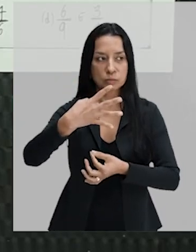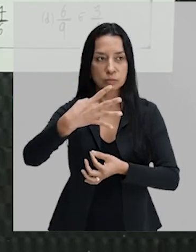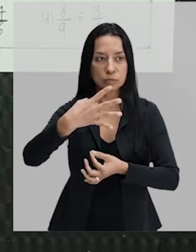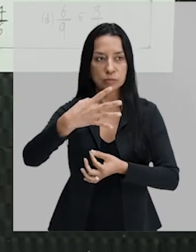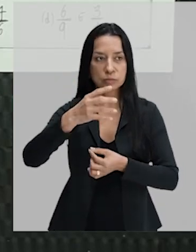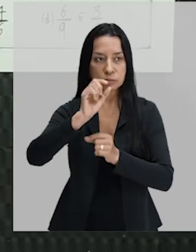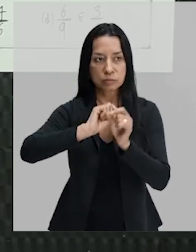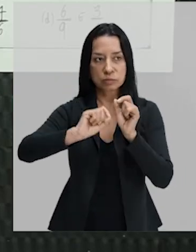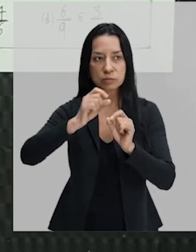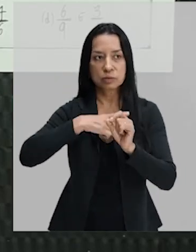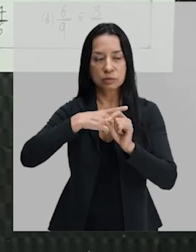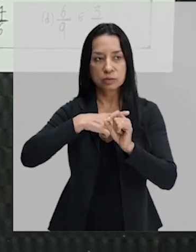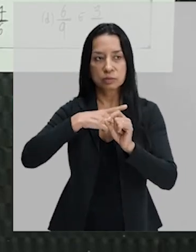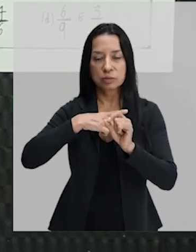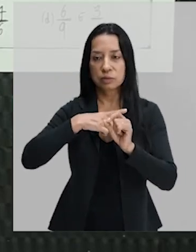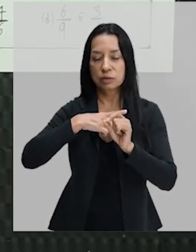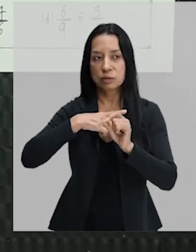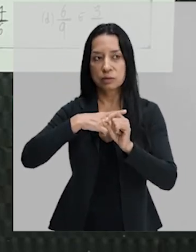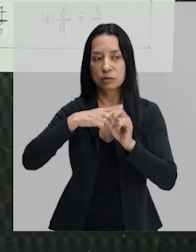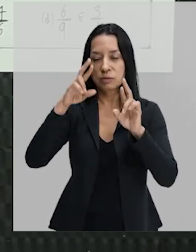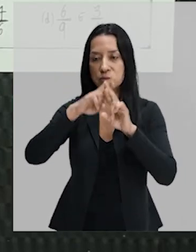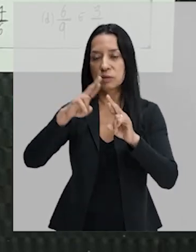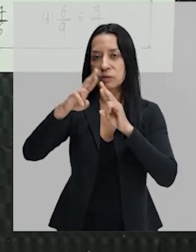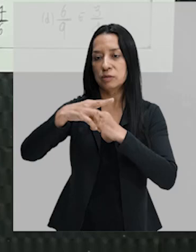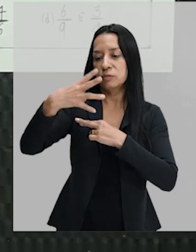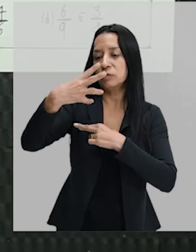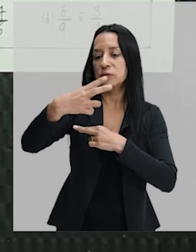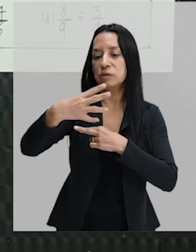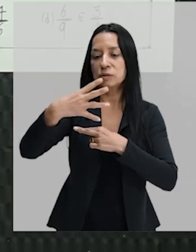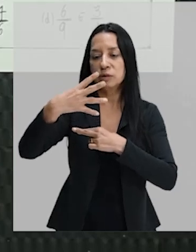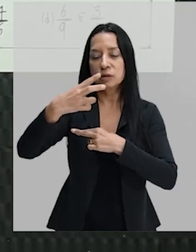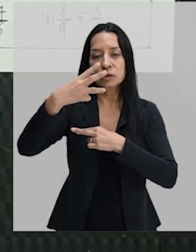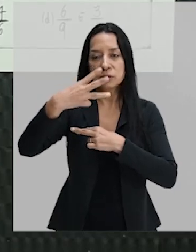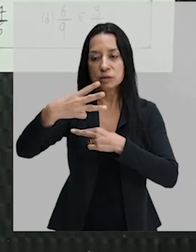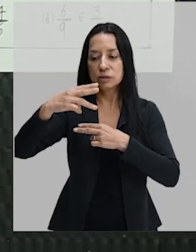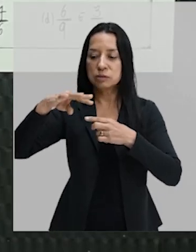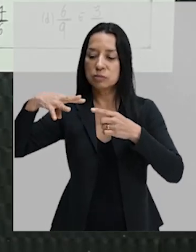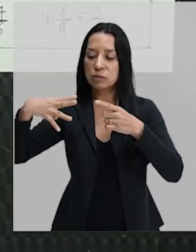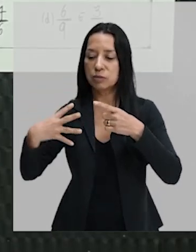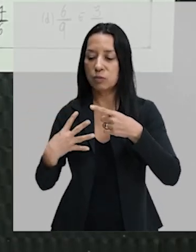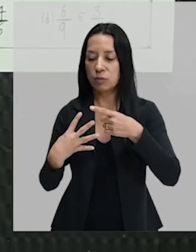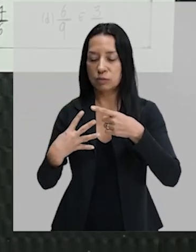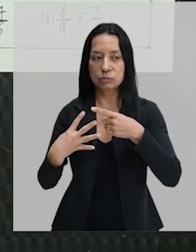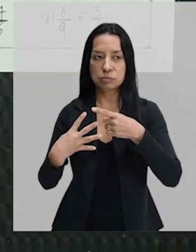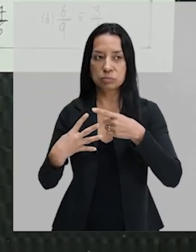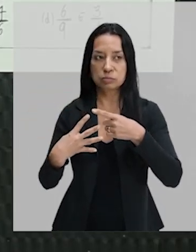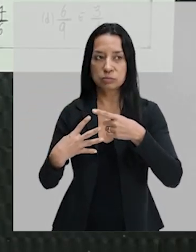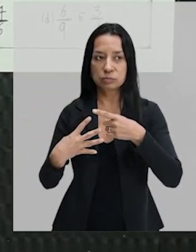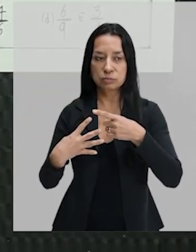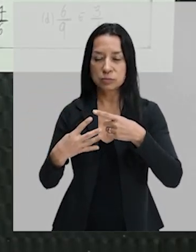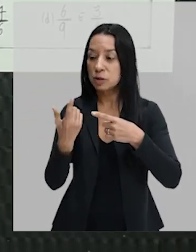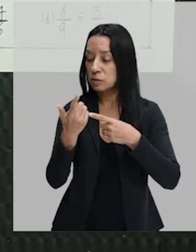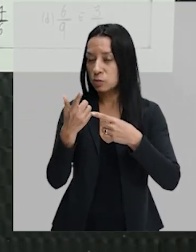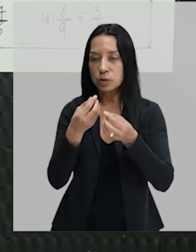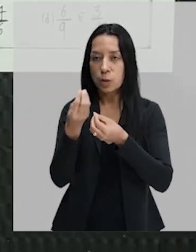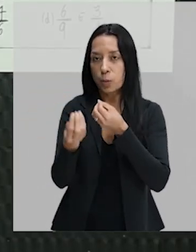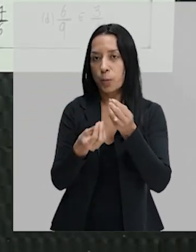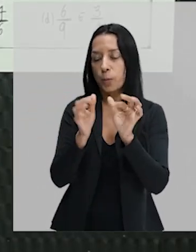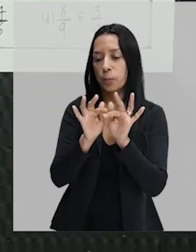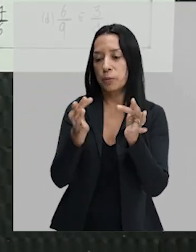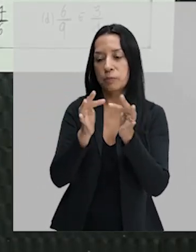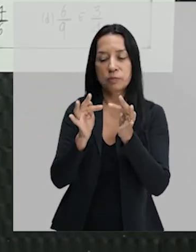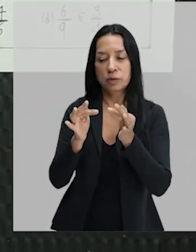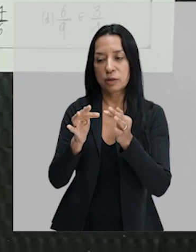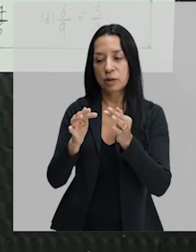Então aqui você tem uma relação de 3 para 4, aqui não dá para simplificar. Certo? Ou de 4 para 3,